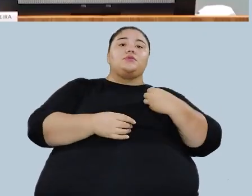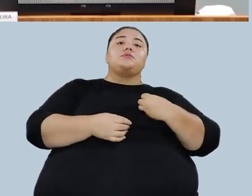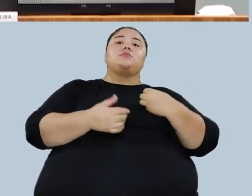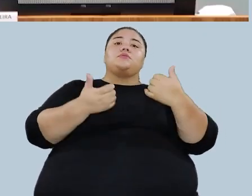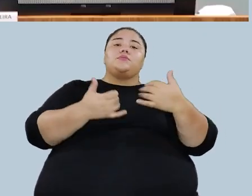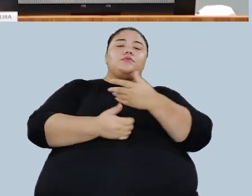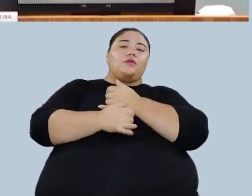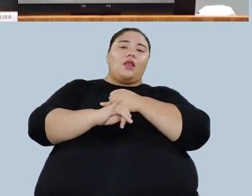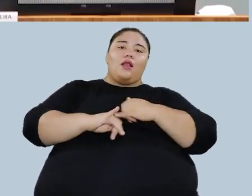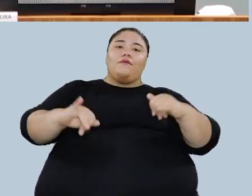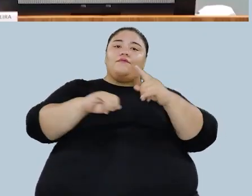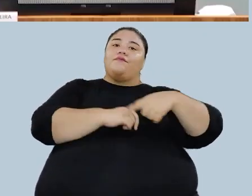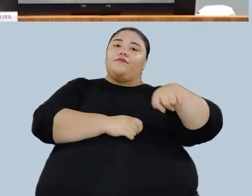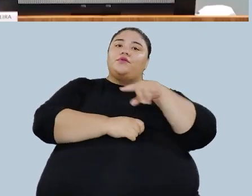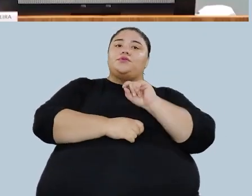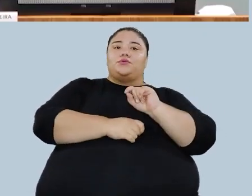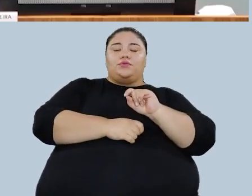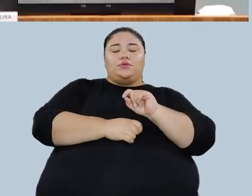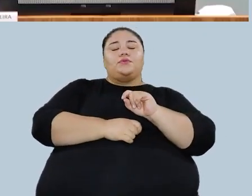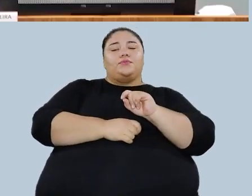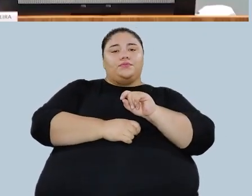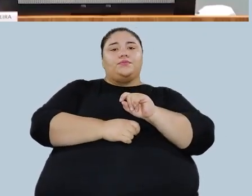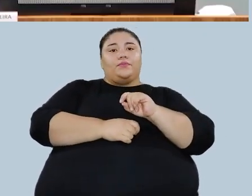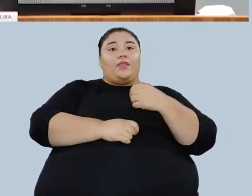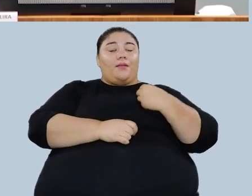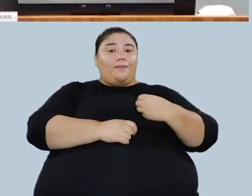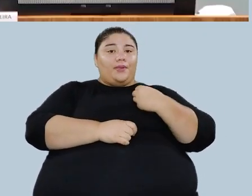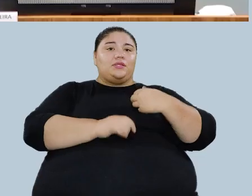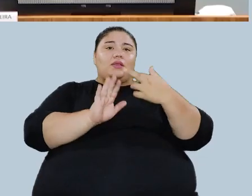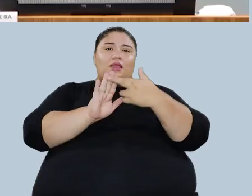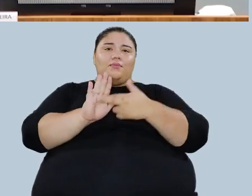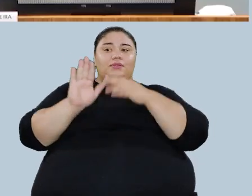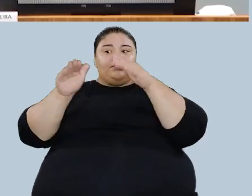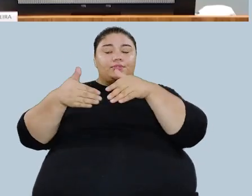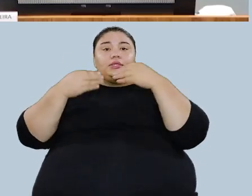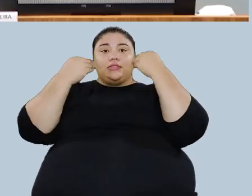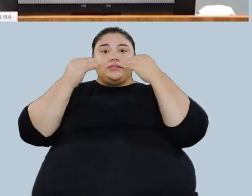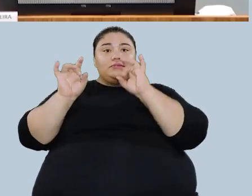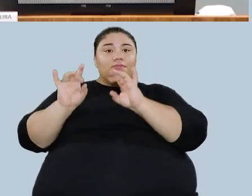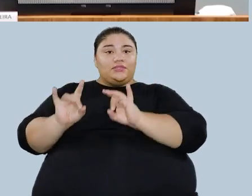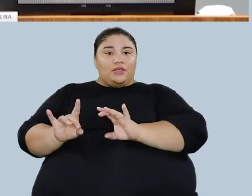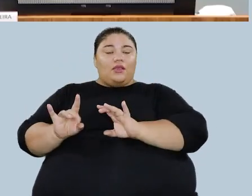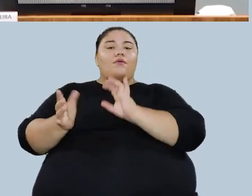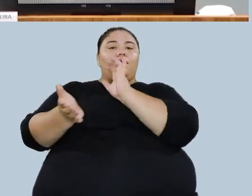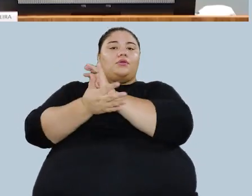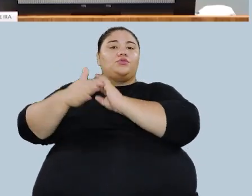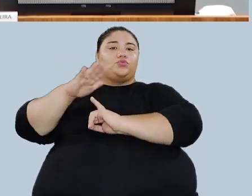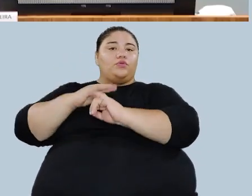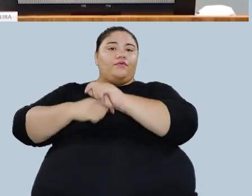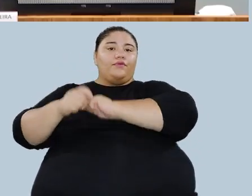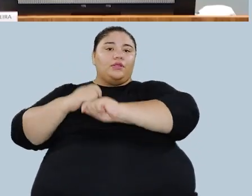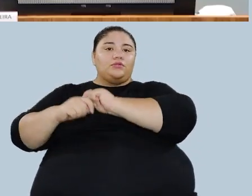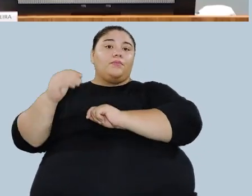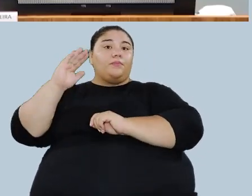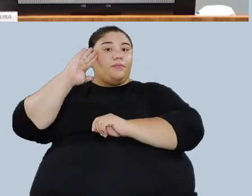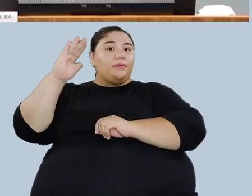eles para dizer a vocês que a presença de um regime especial para as instituições